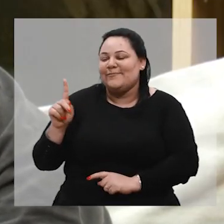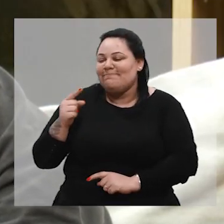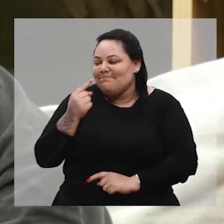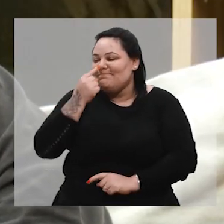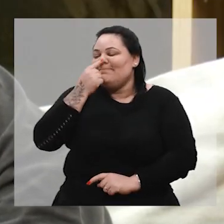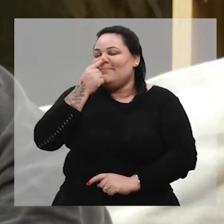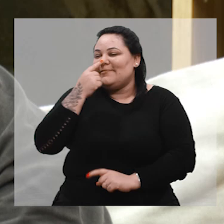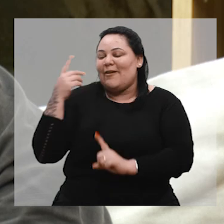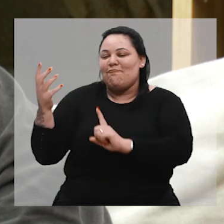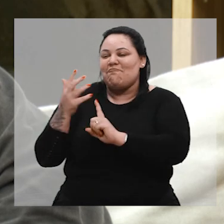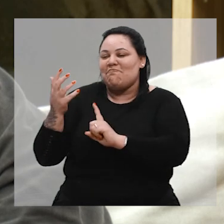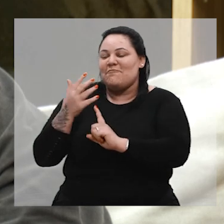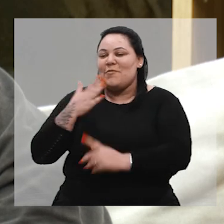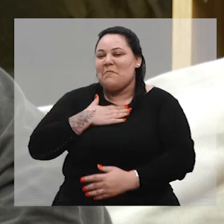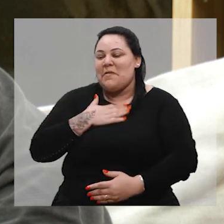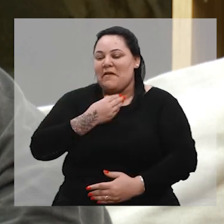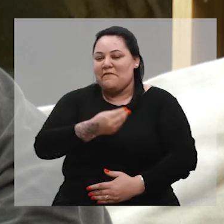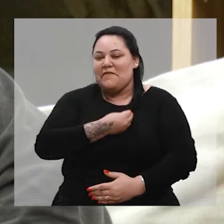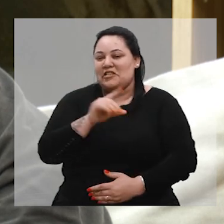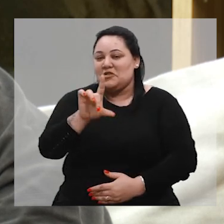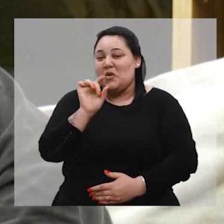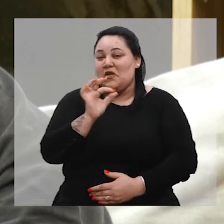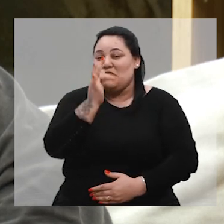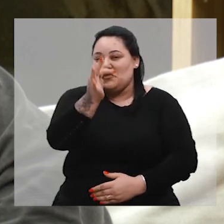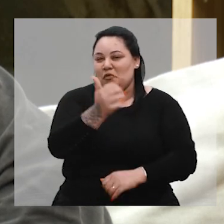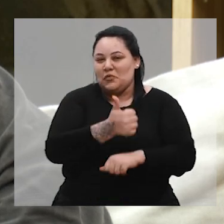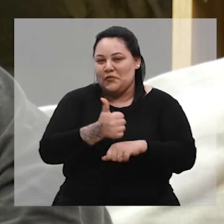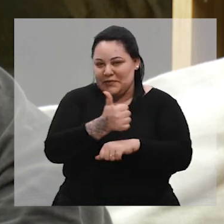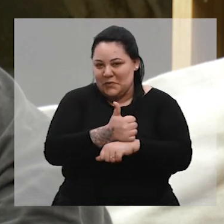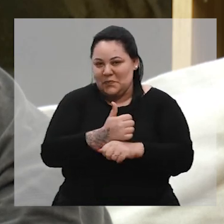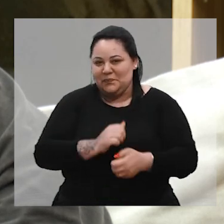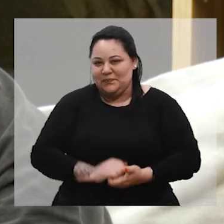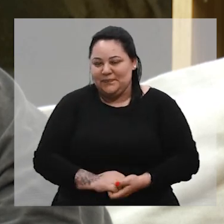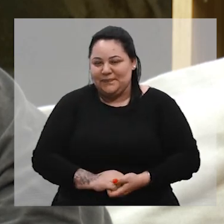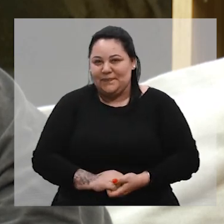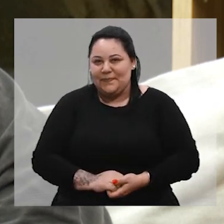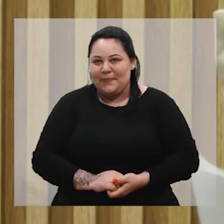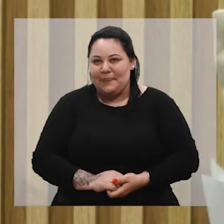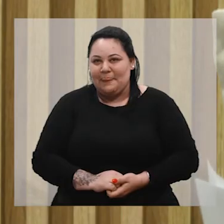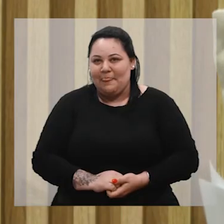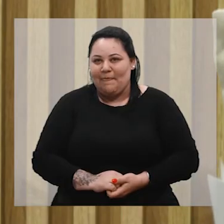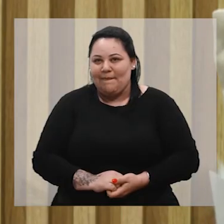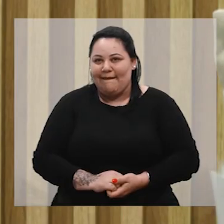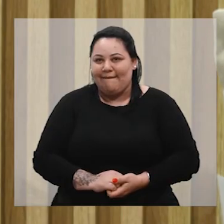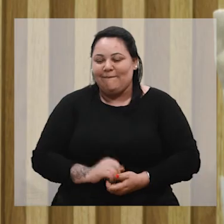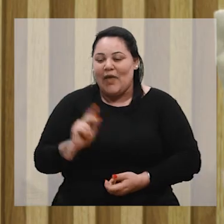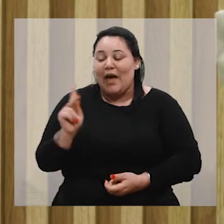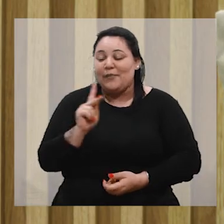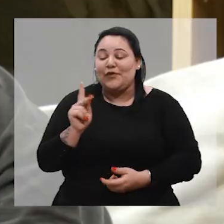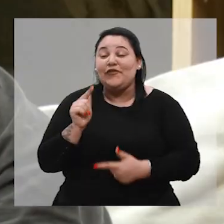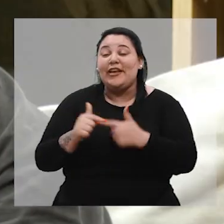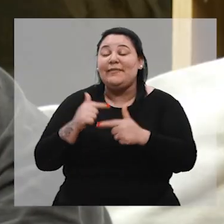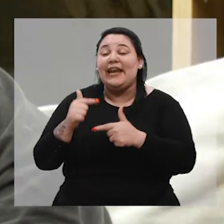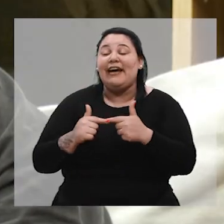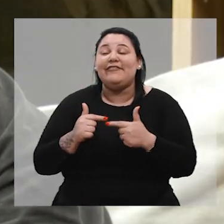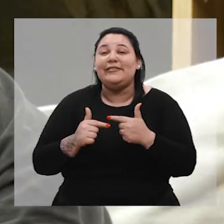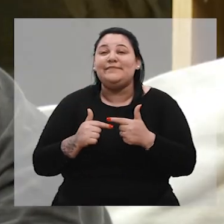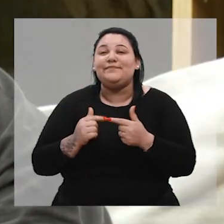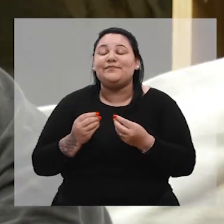essa professora foi fundamental na minha decisão. O que ela fazia? Ela